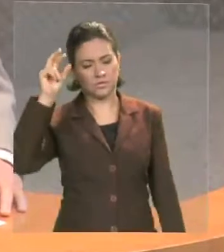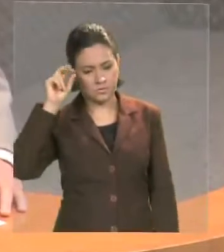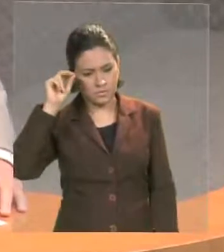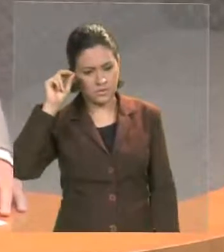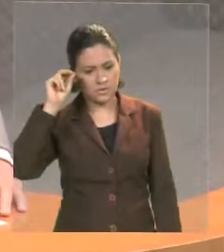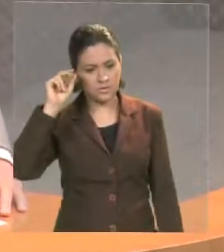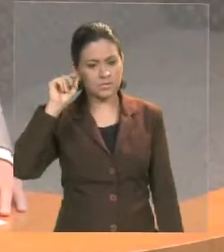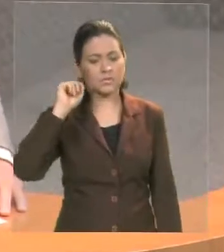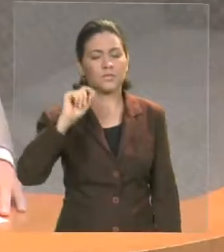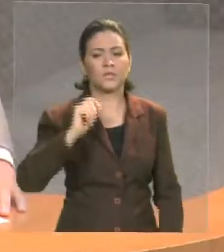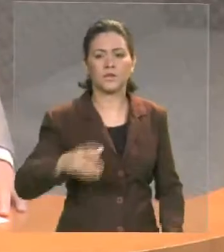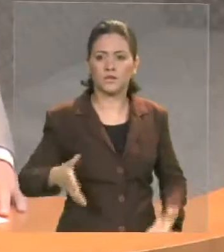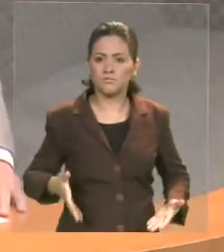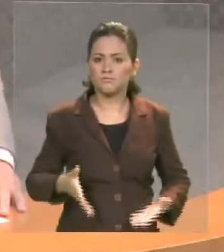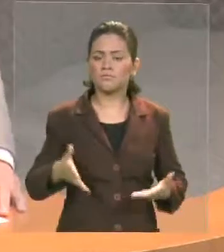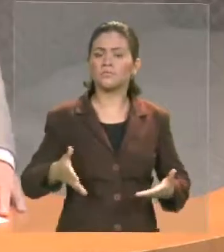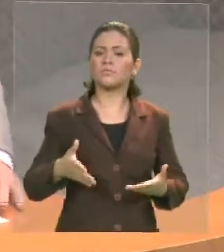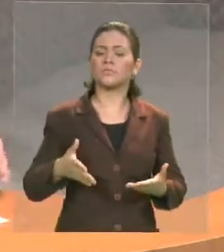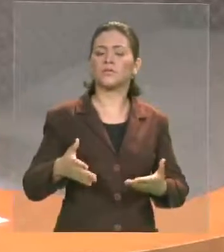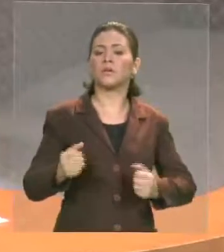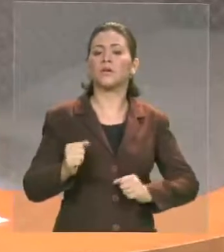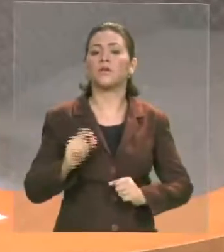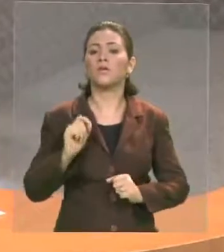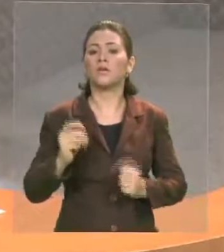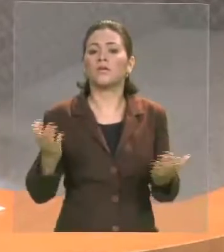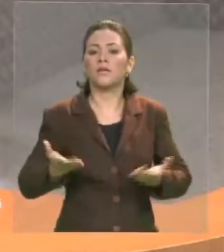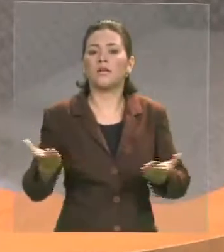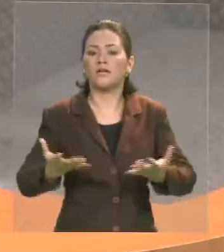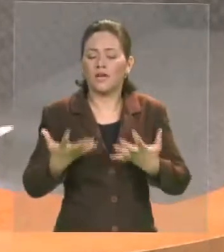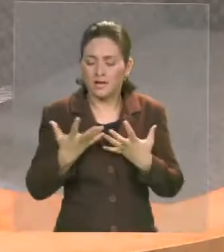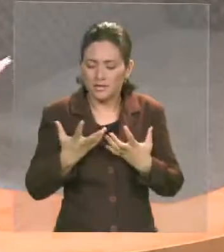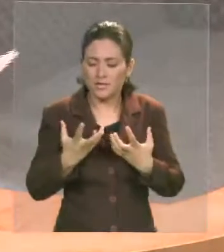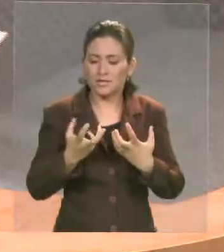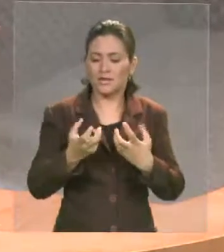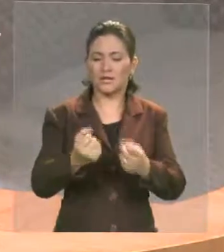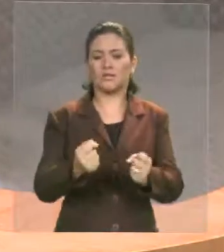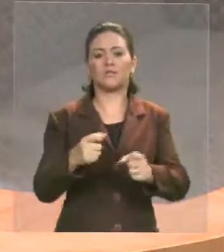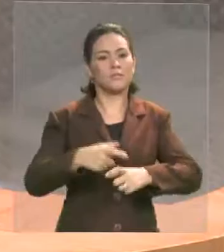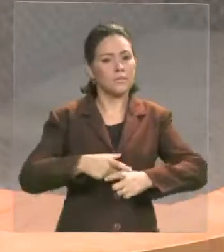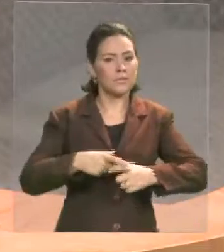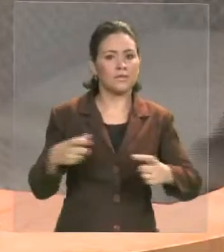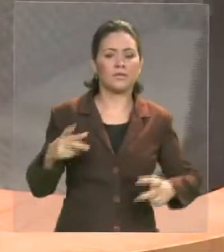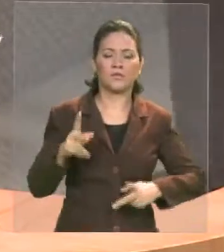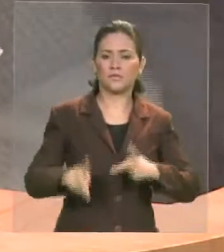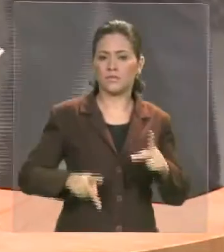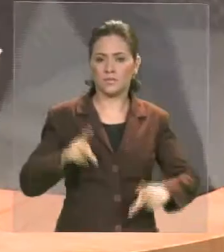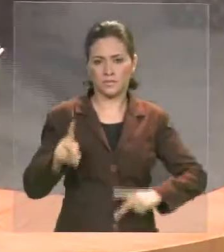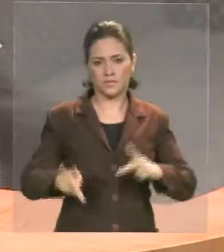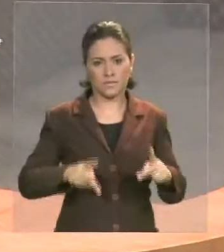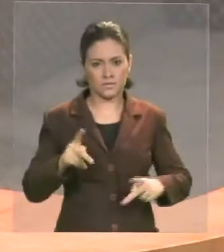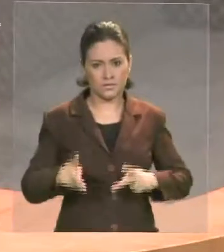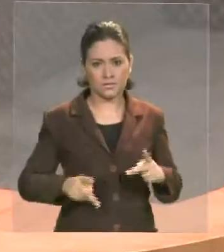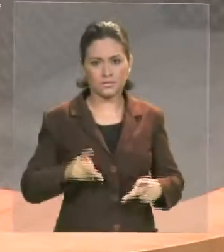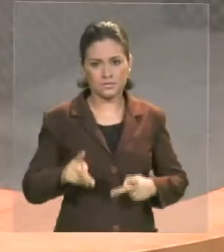resultado positivo que o prefeito Amauri ele vem obtendo a partir das